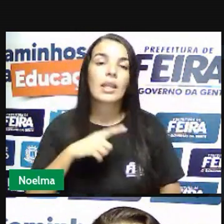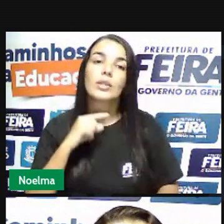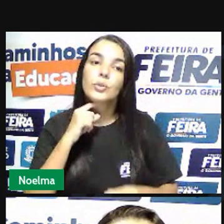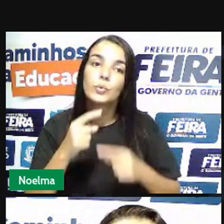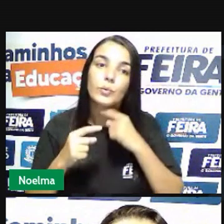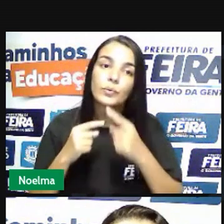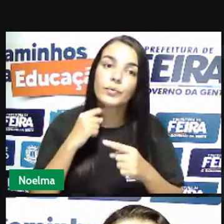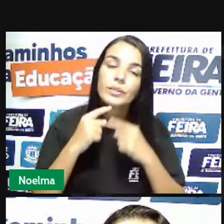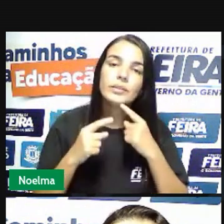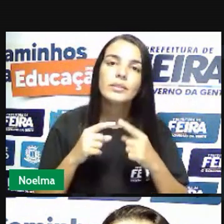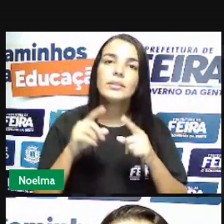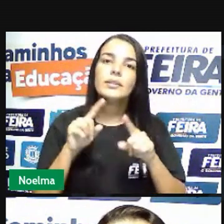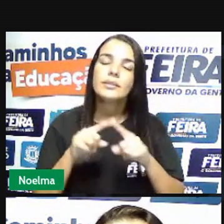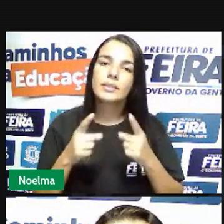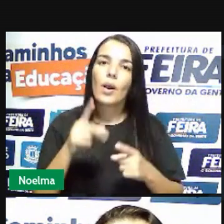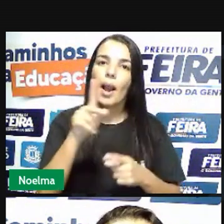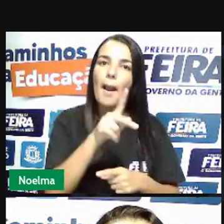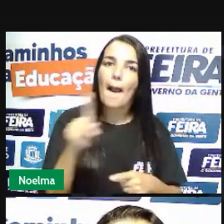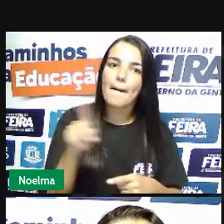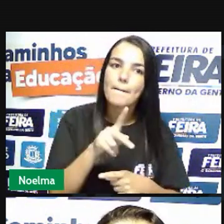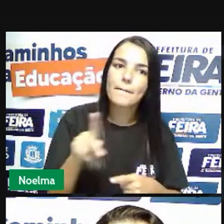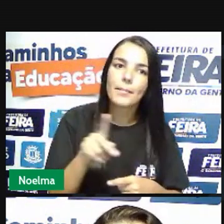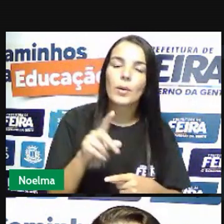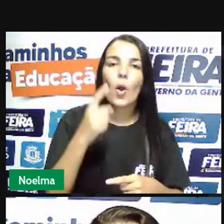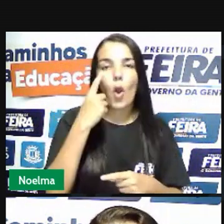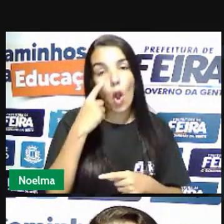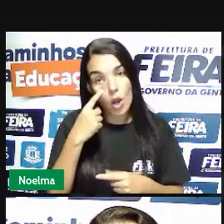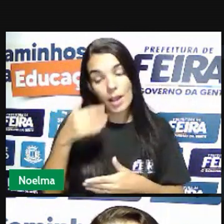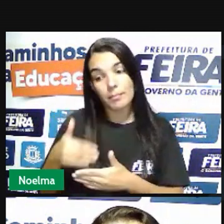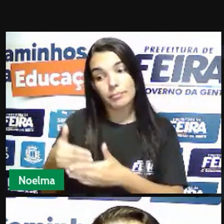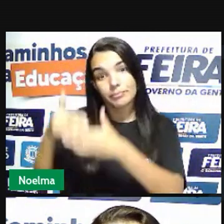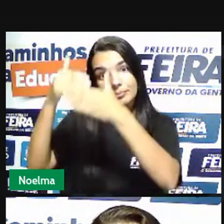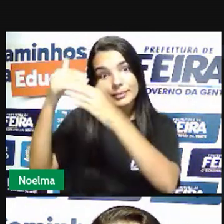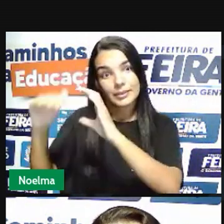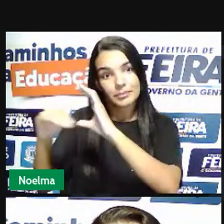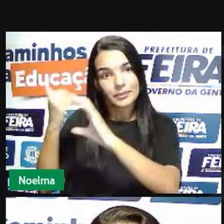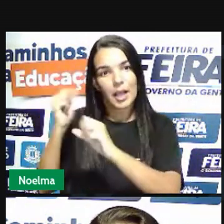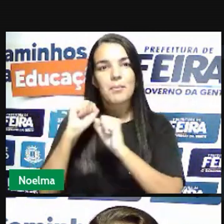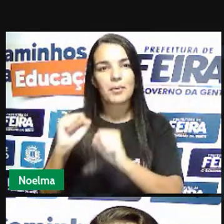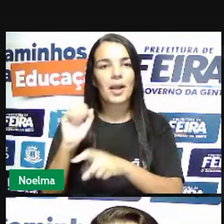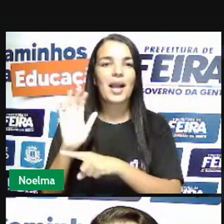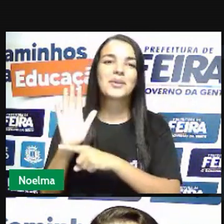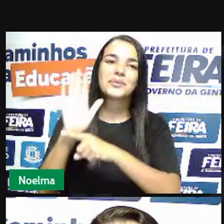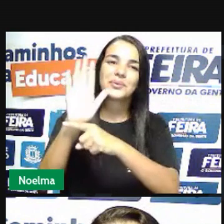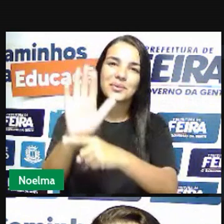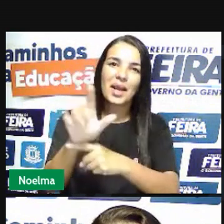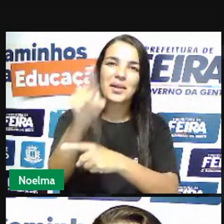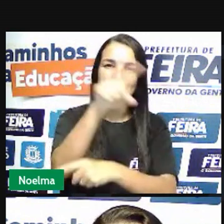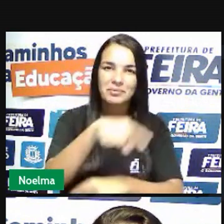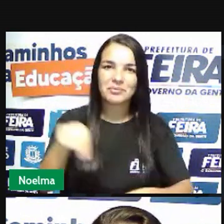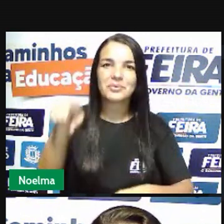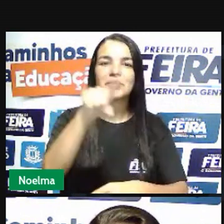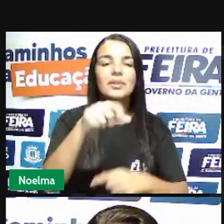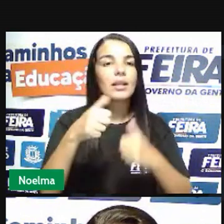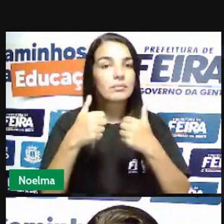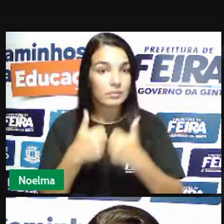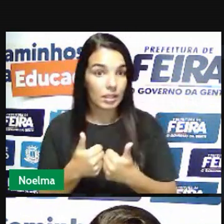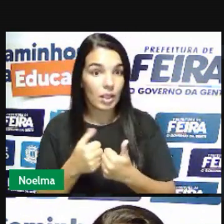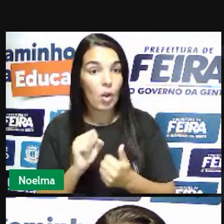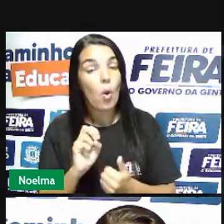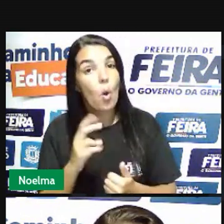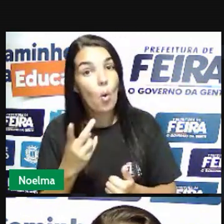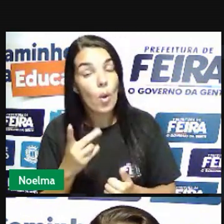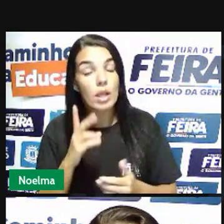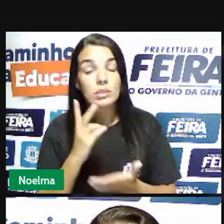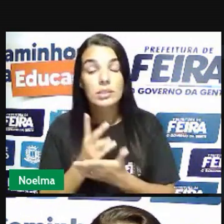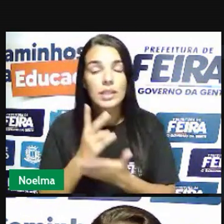dúvida, que aí a Pro vai dar uma olhada e na próxima aula a gente pode estar ajudando vocês em relação a isso. Ou então a Pro sempre